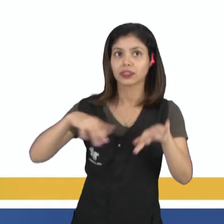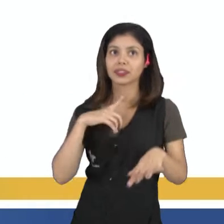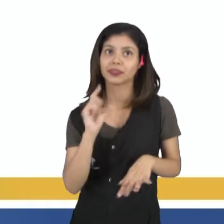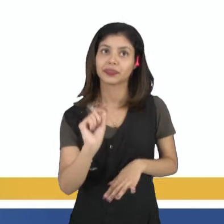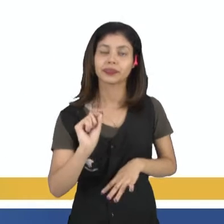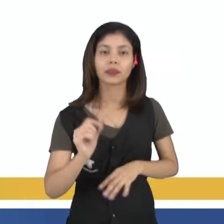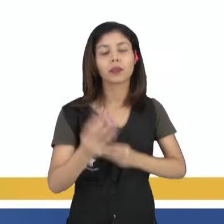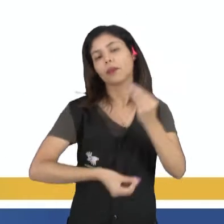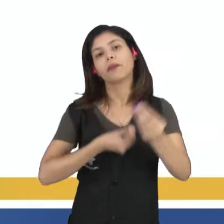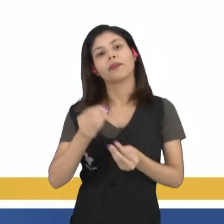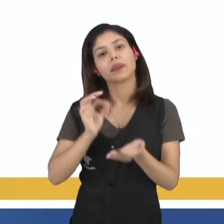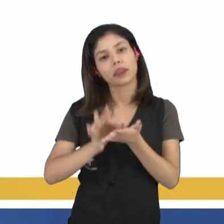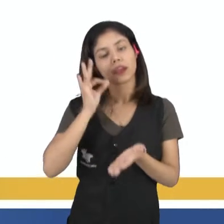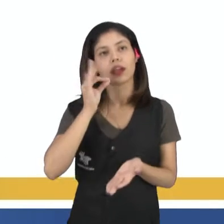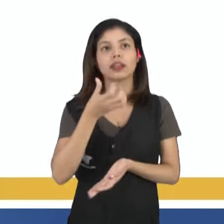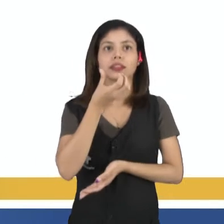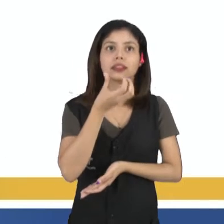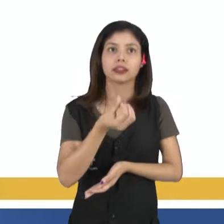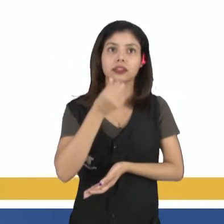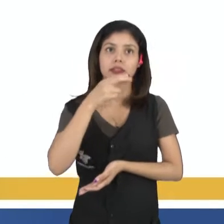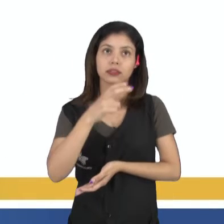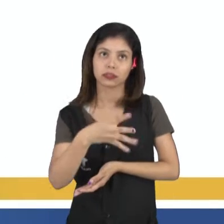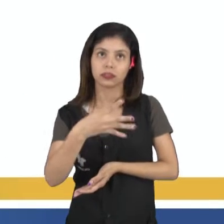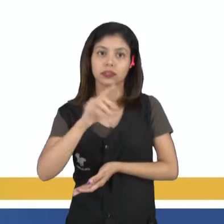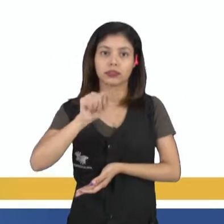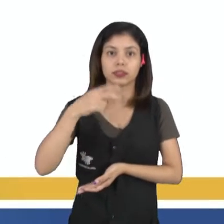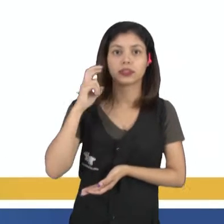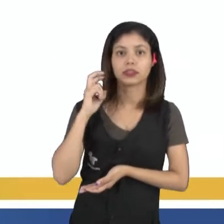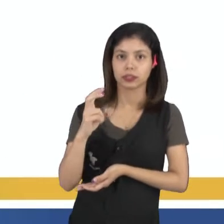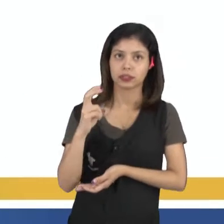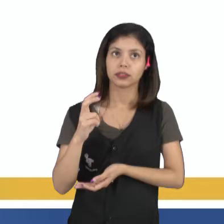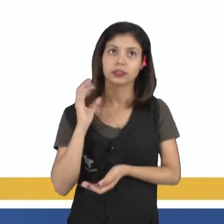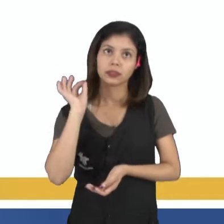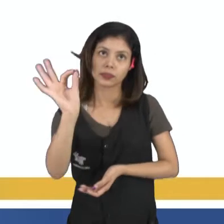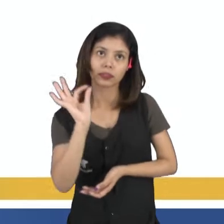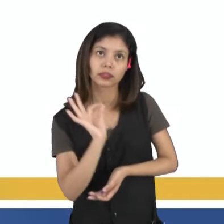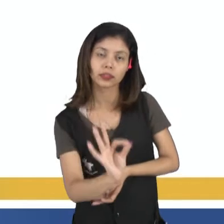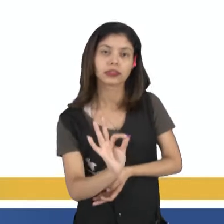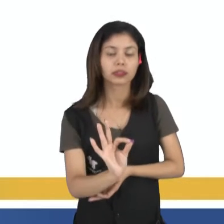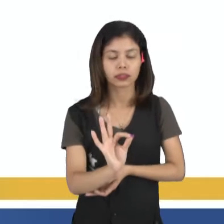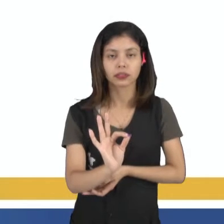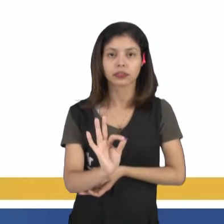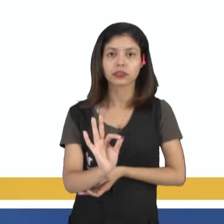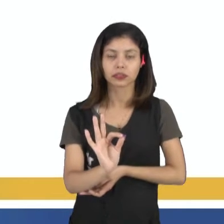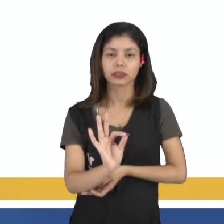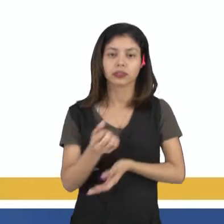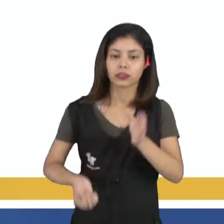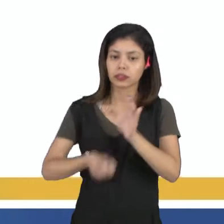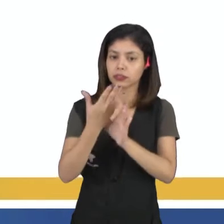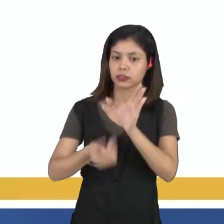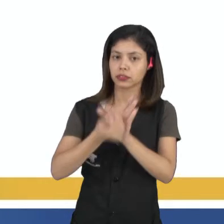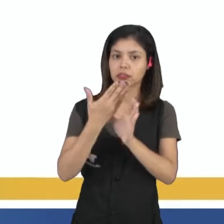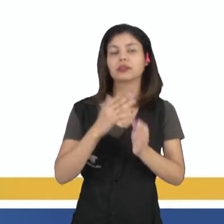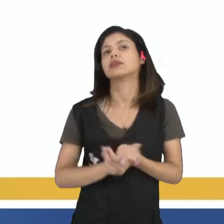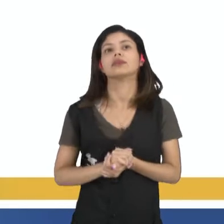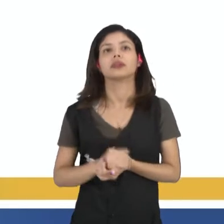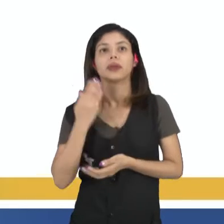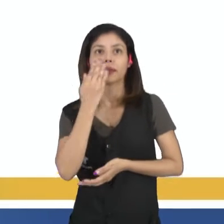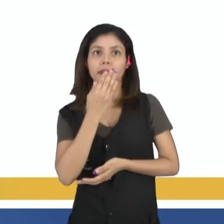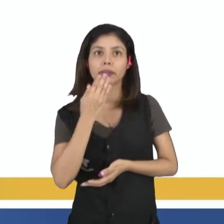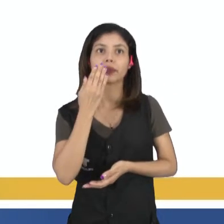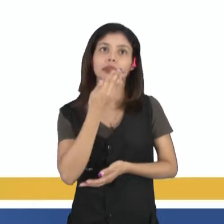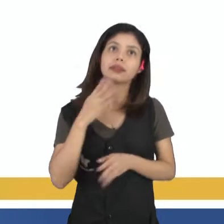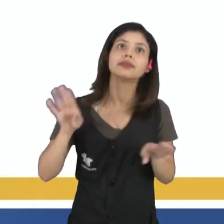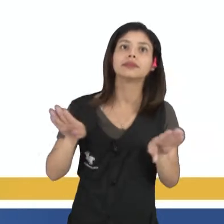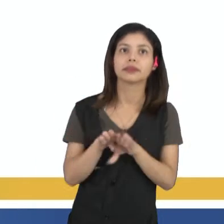final a gente tem aí o café 1 15 né aí por cento de dessa dessa taxa de produção e o